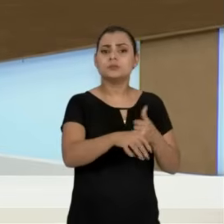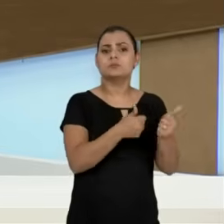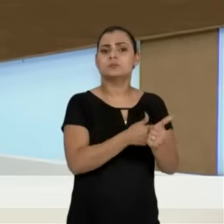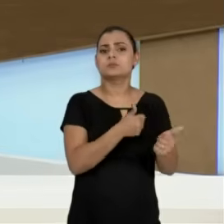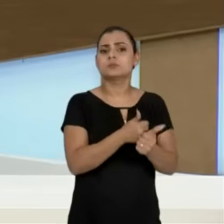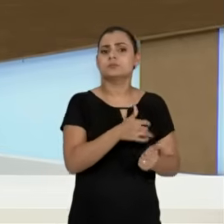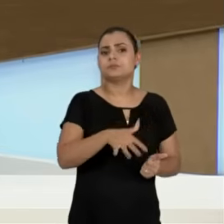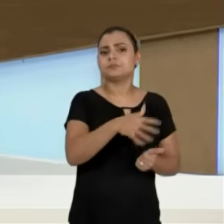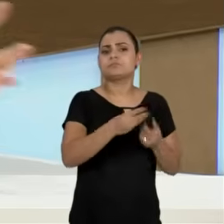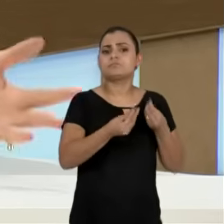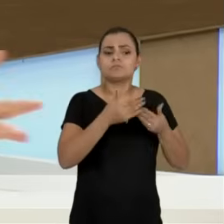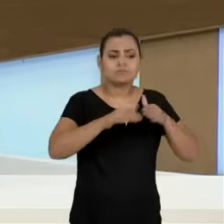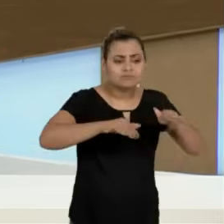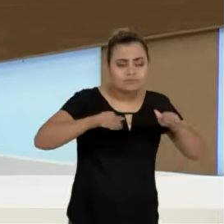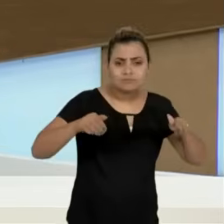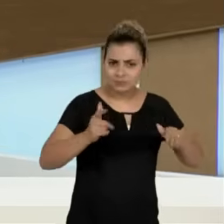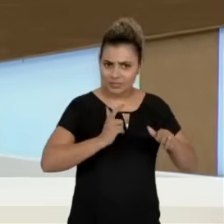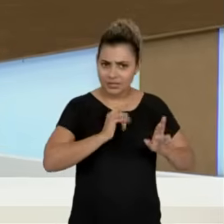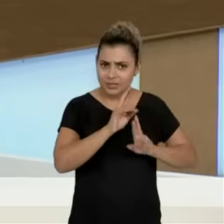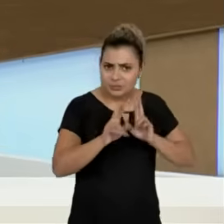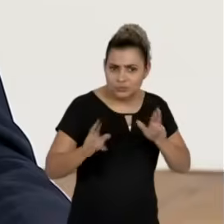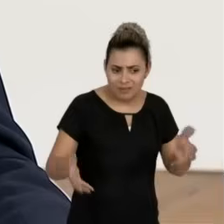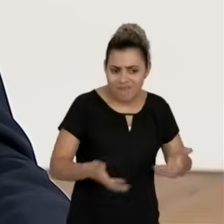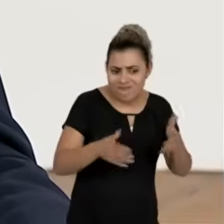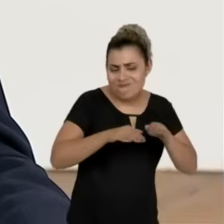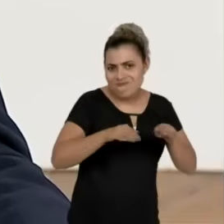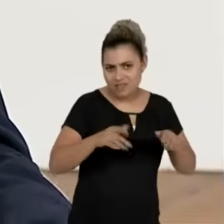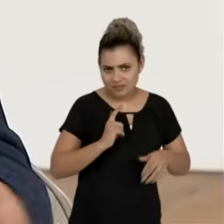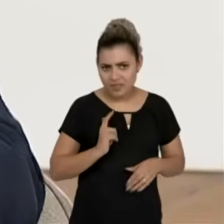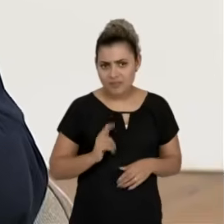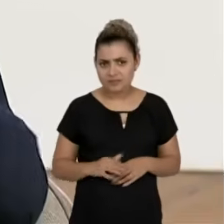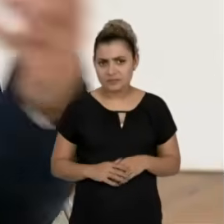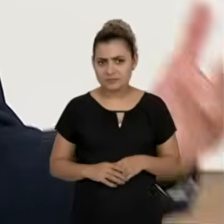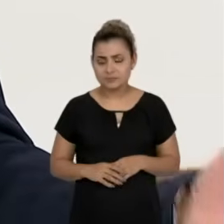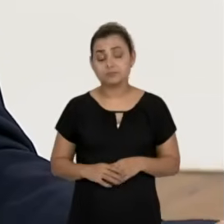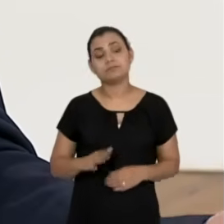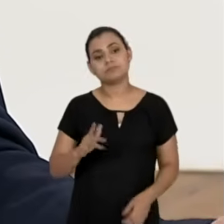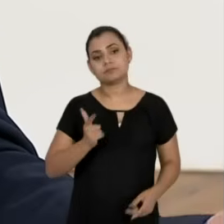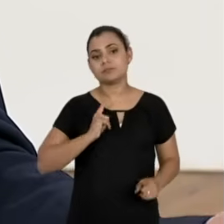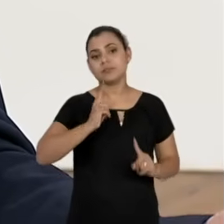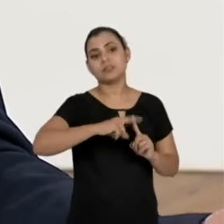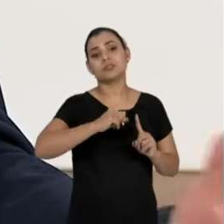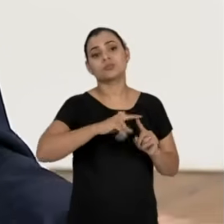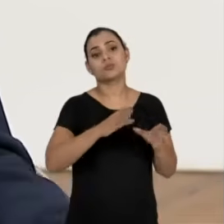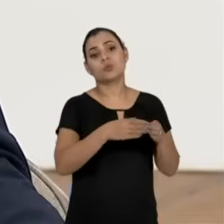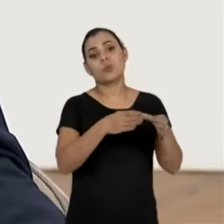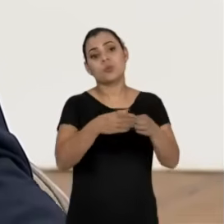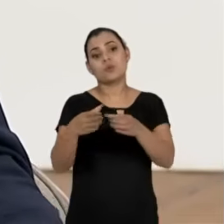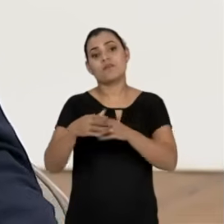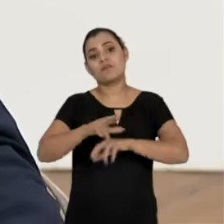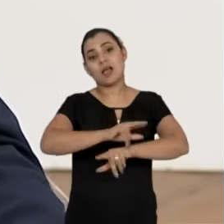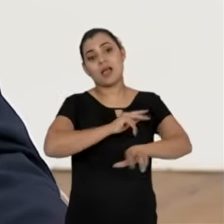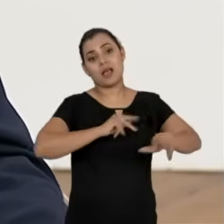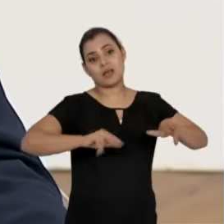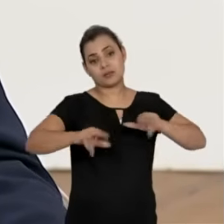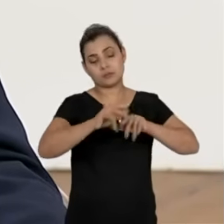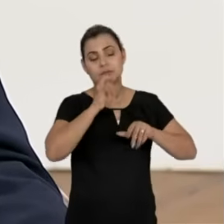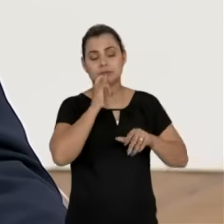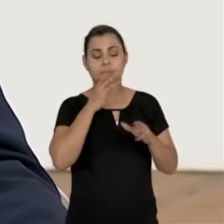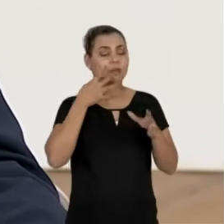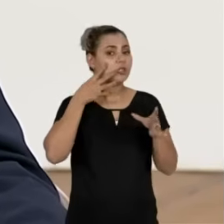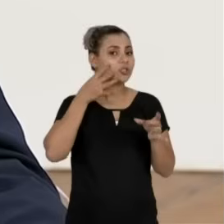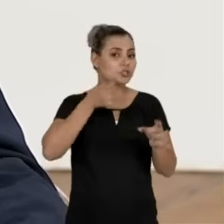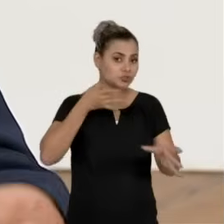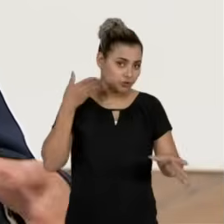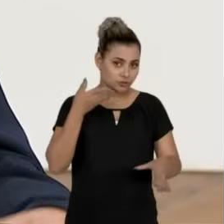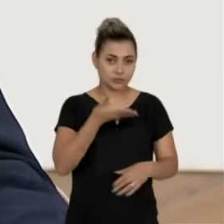Essa mobilização gera algum resultado? Tem muitos tipos de comunidades, né? As comunidades